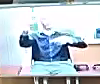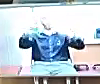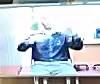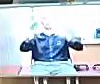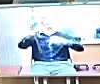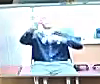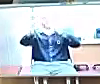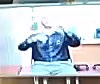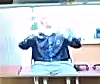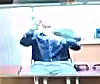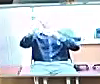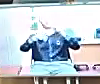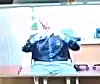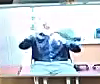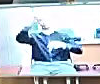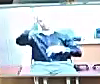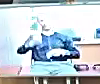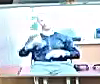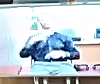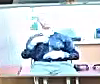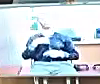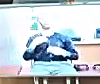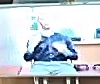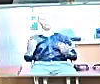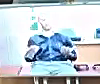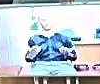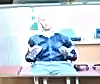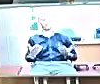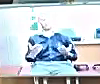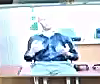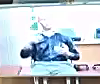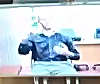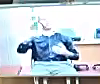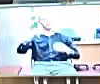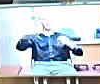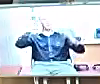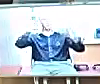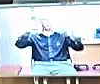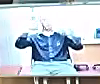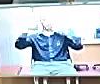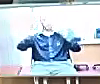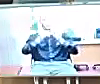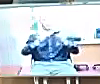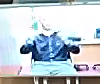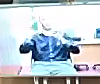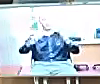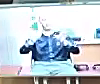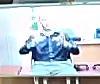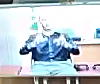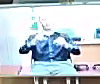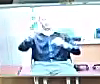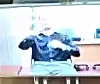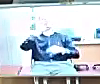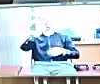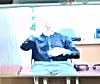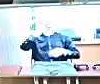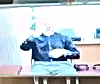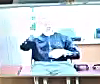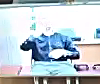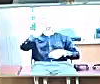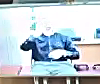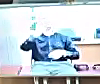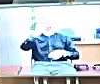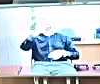públicas a que tem direito né é nessa perspectiva a federação a fetaemg é